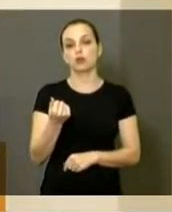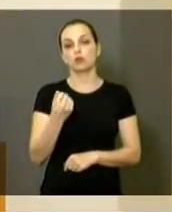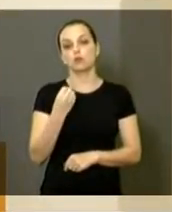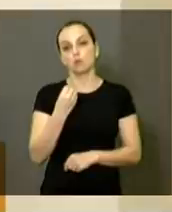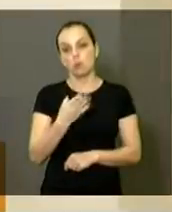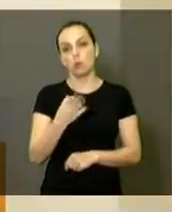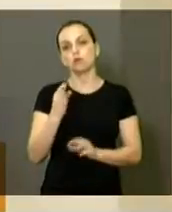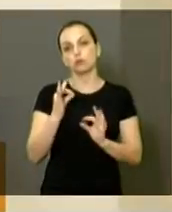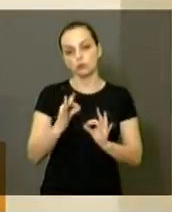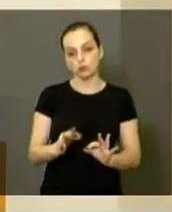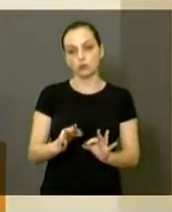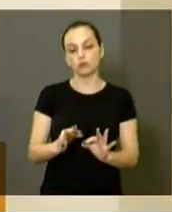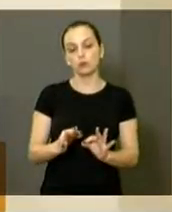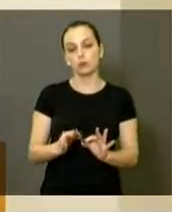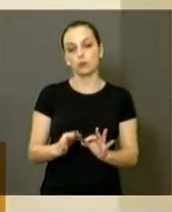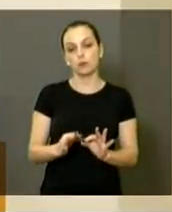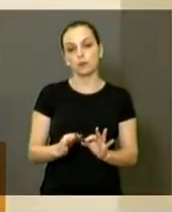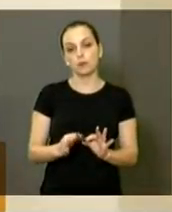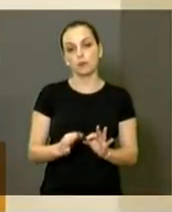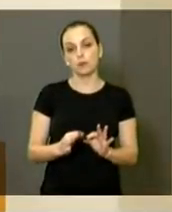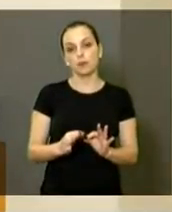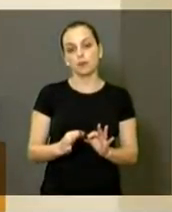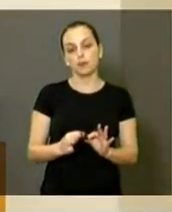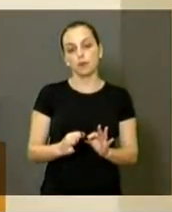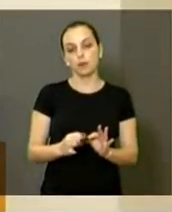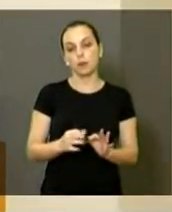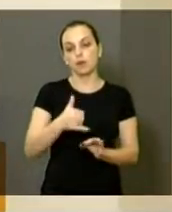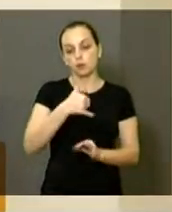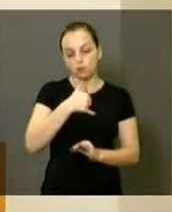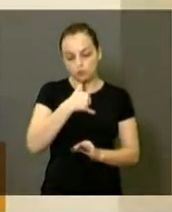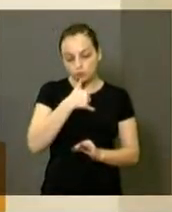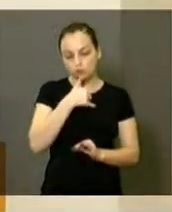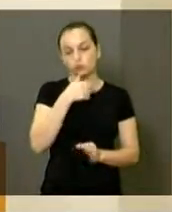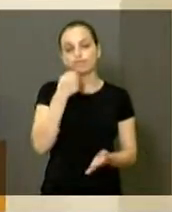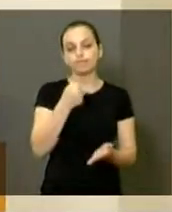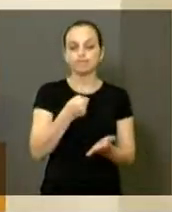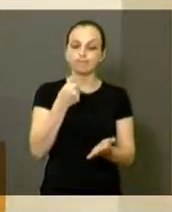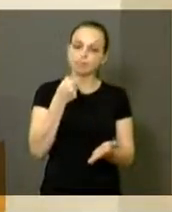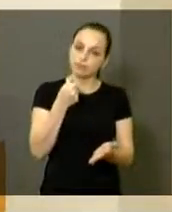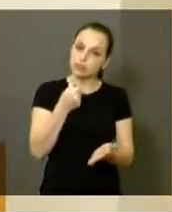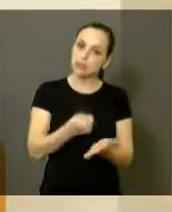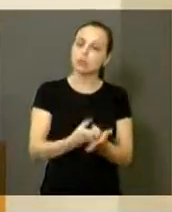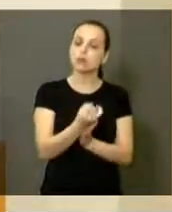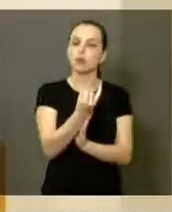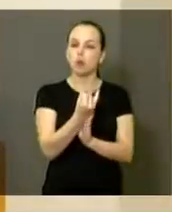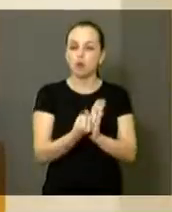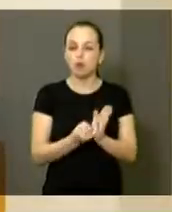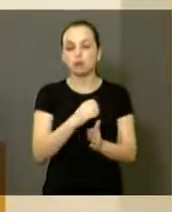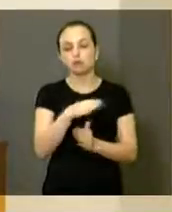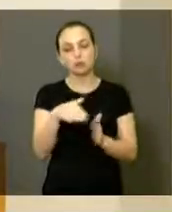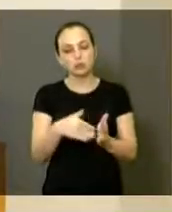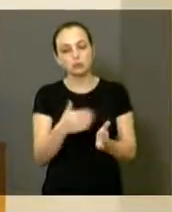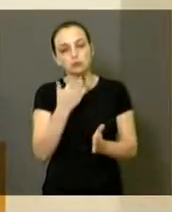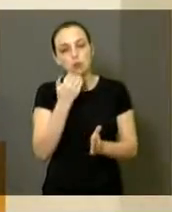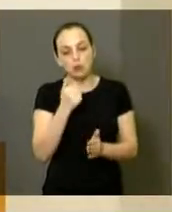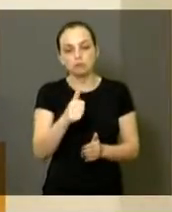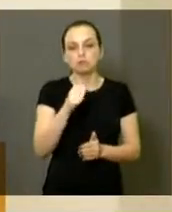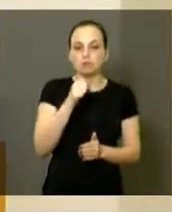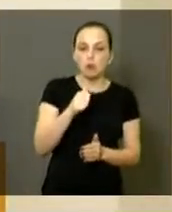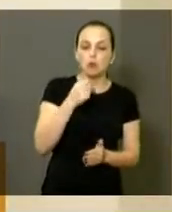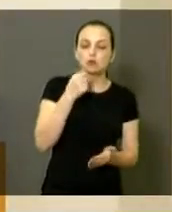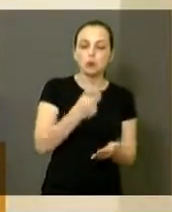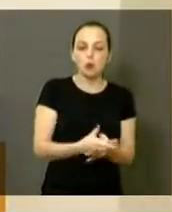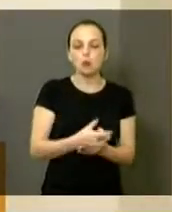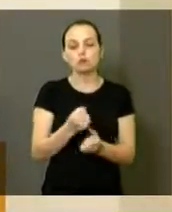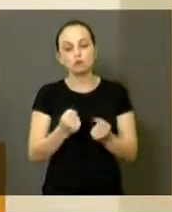o valor. Infelizmente, nós pagamos imposto, tudo que nós comemos, tudo que nós bebemos, se você compra um carro, põe